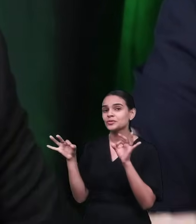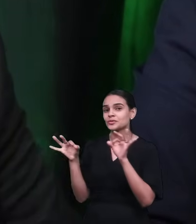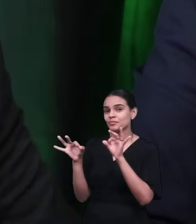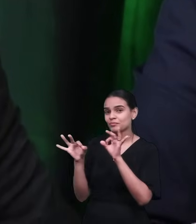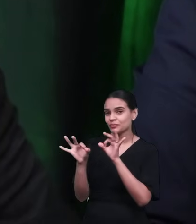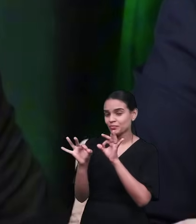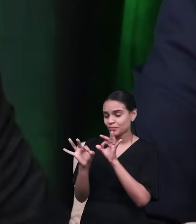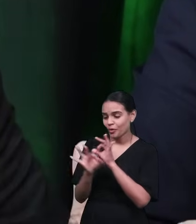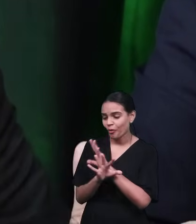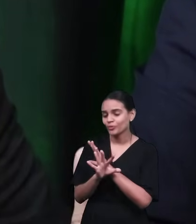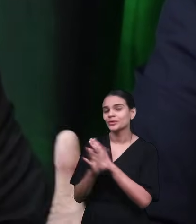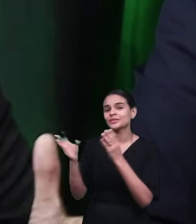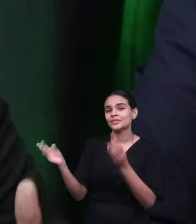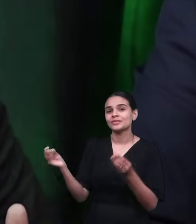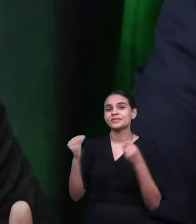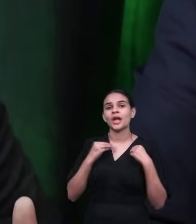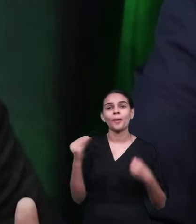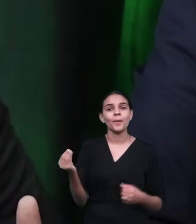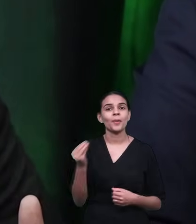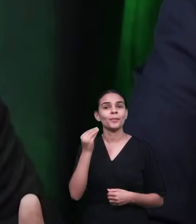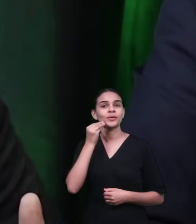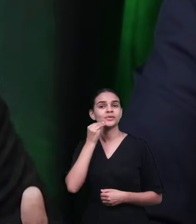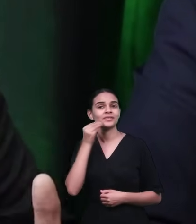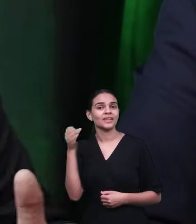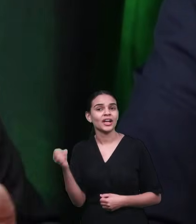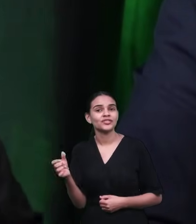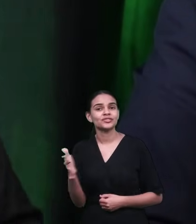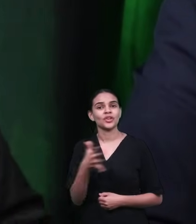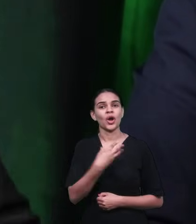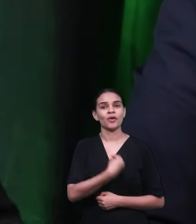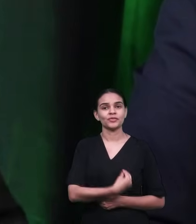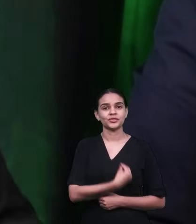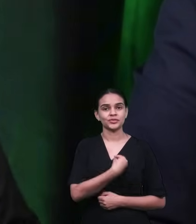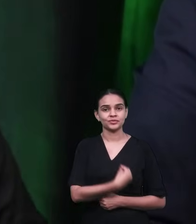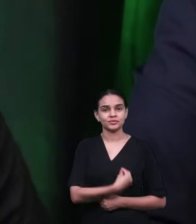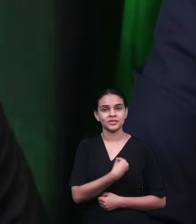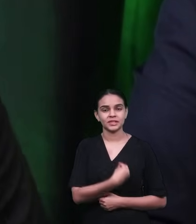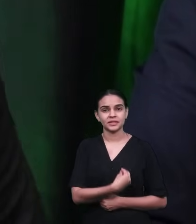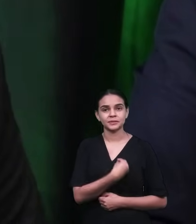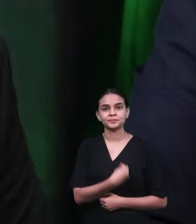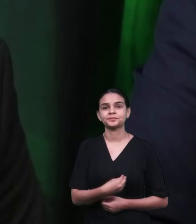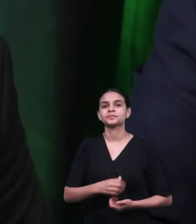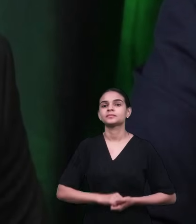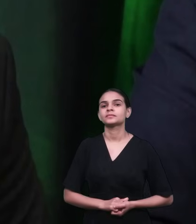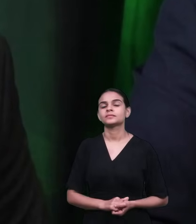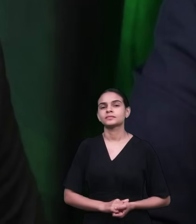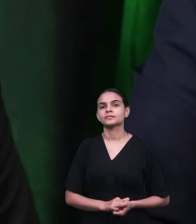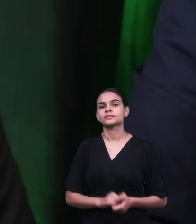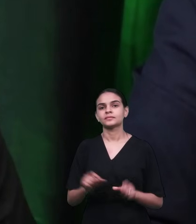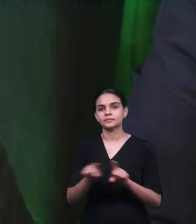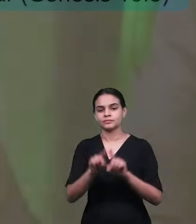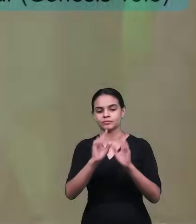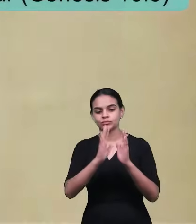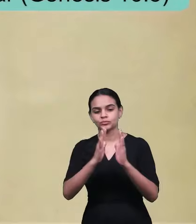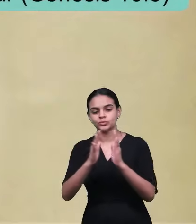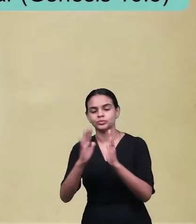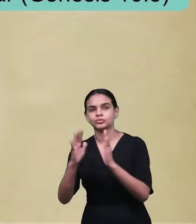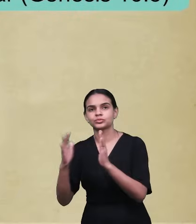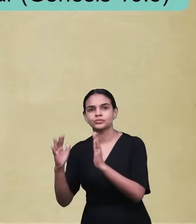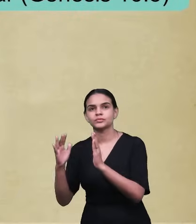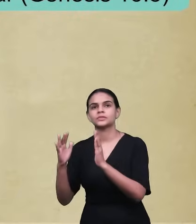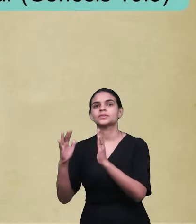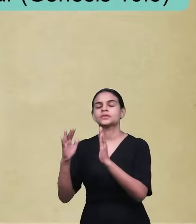direcionar para uma nova oportunidade na presença dele. Glória a Jesus. E dentro desse próximo quadro, na sequência cronológica, nós vemos